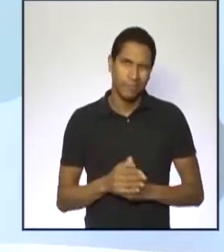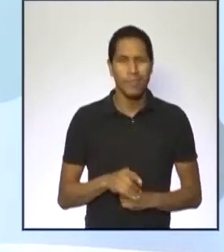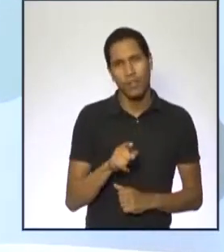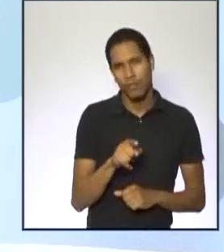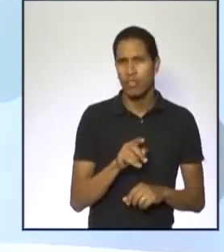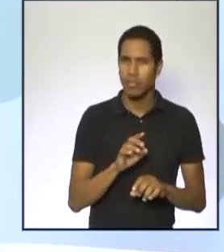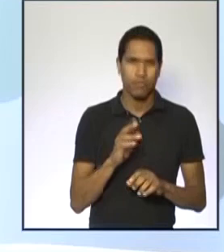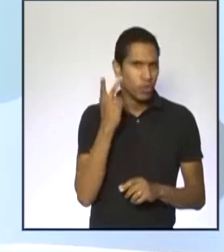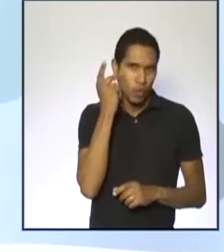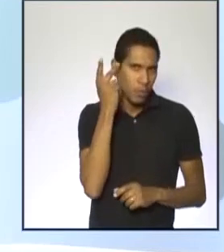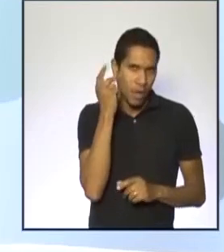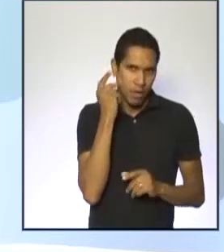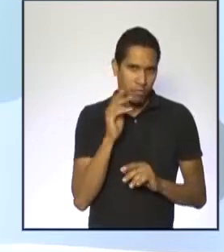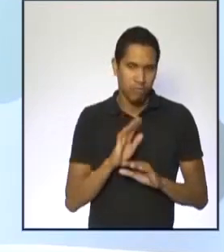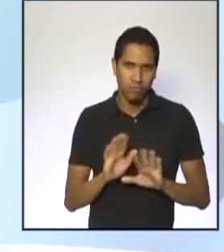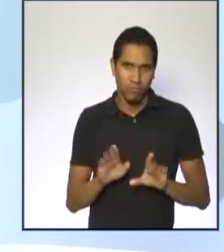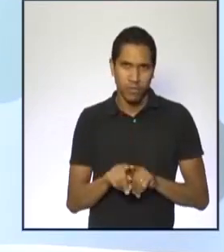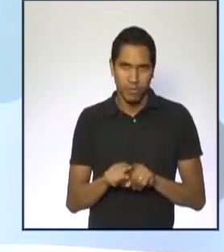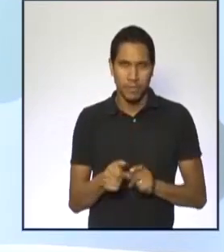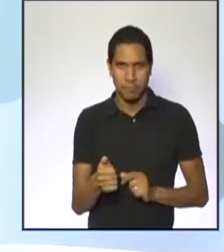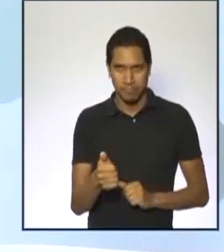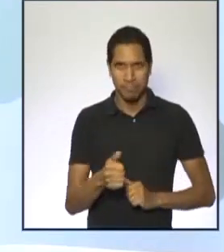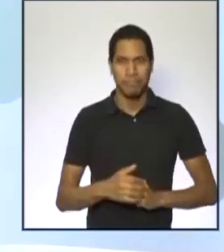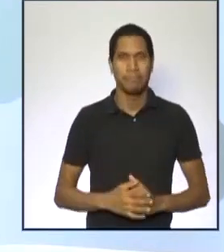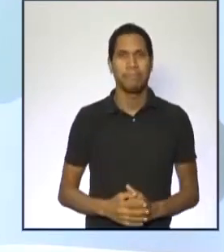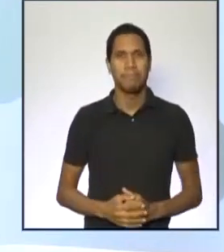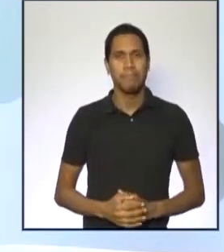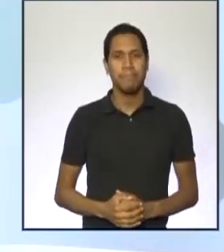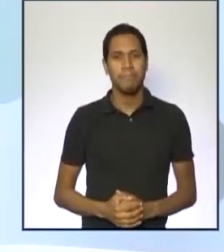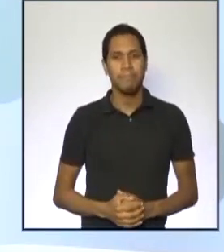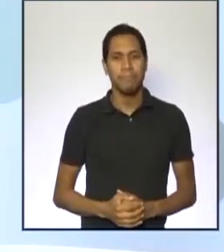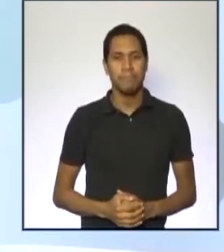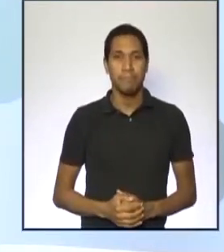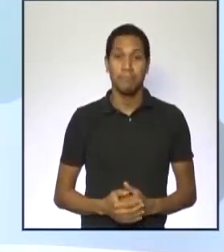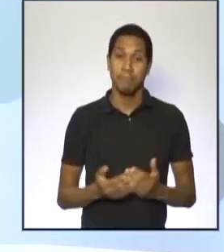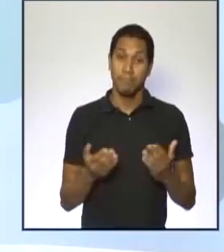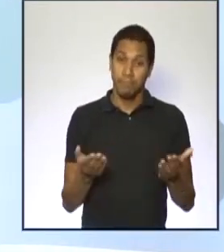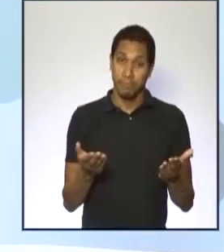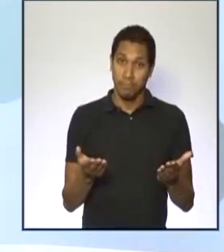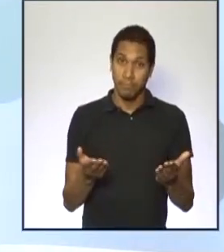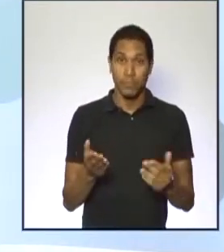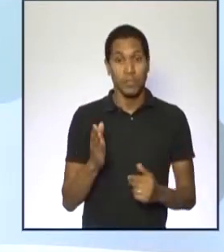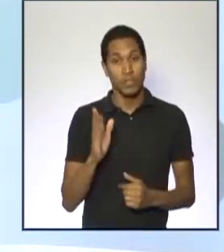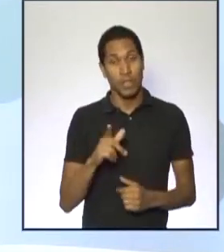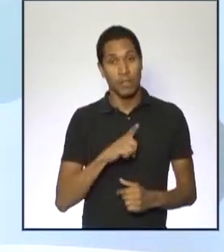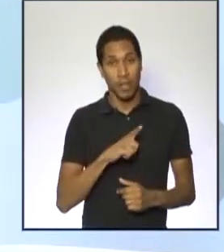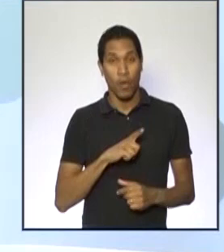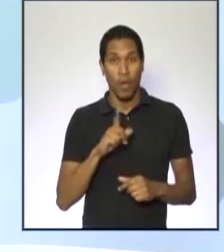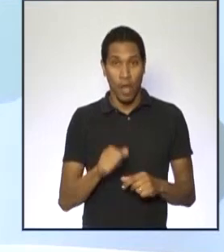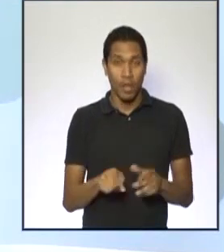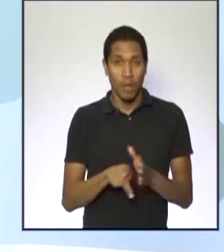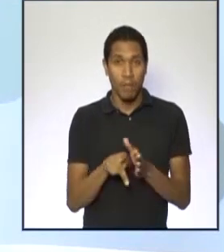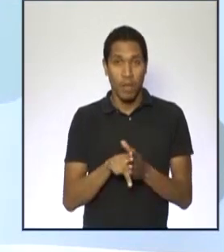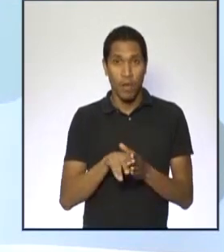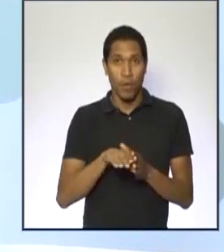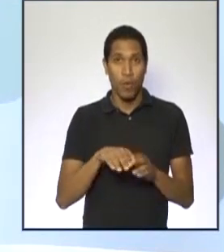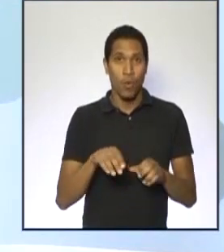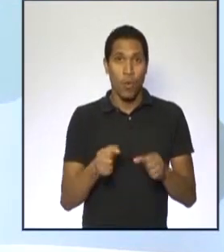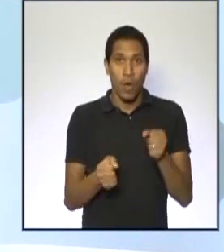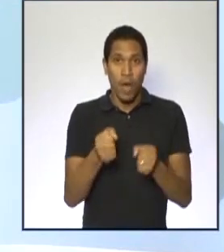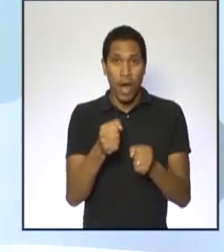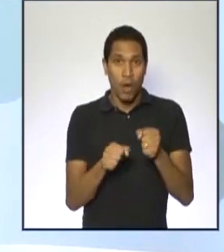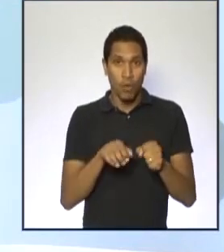ele realmente assim, um pouquinho mais cru. E aí, então, já que eu tenho praticamente o corpo do meu carrinho, né, porque eu vou